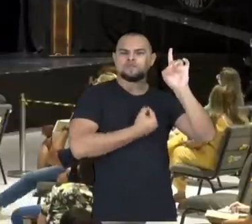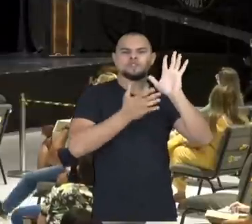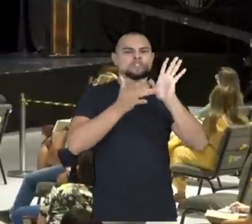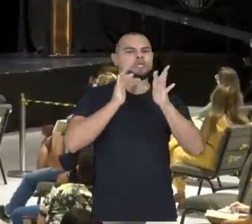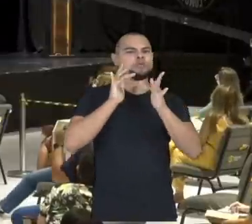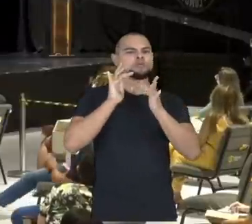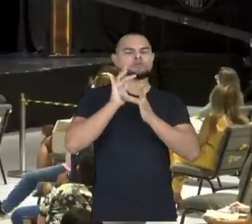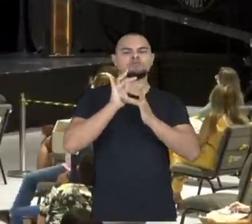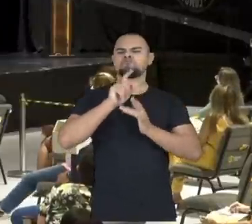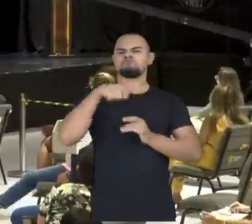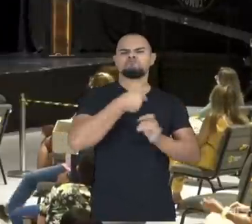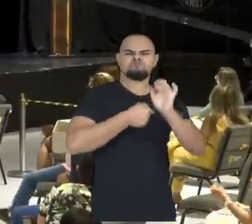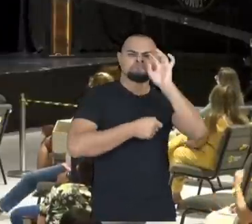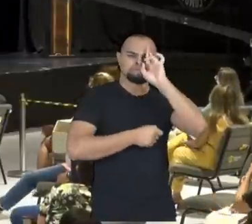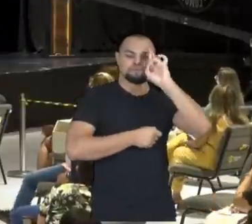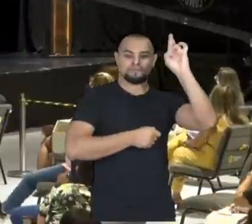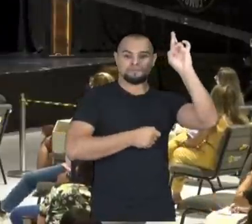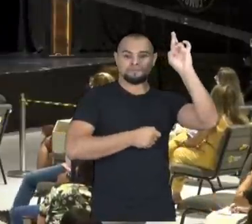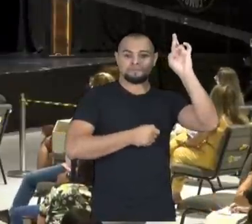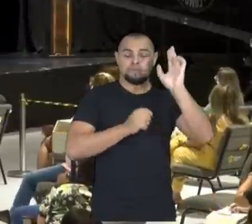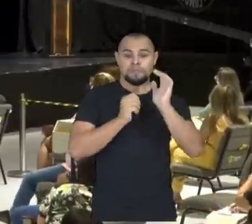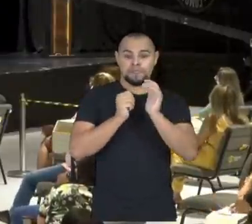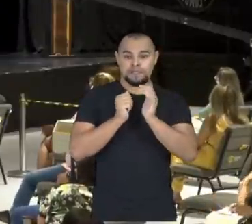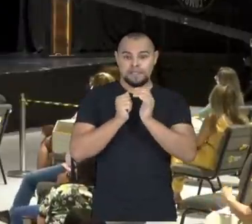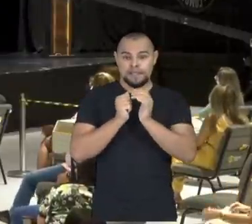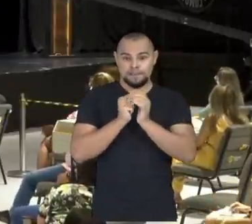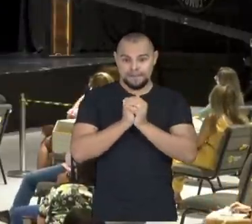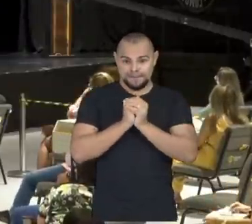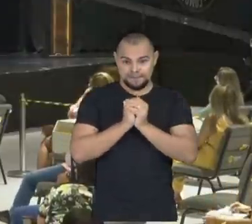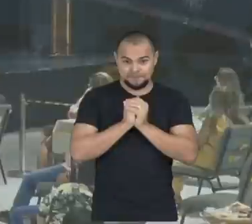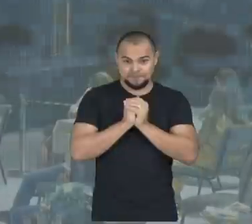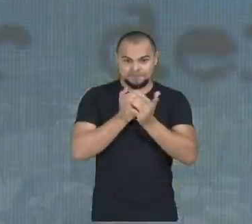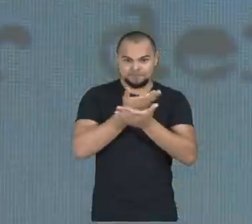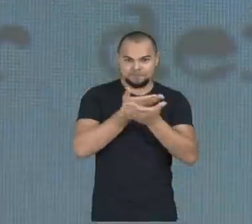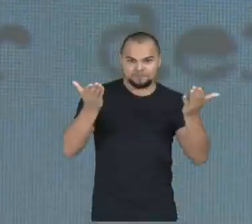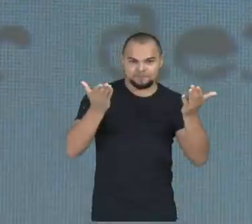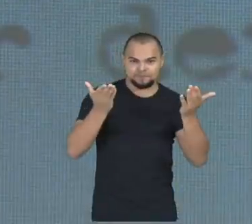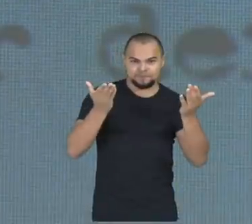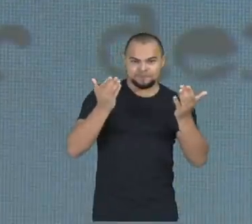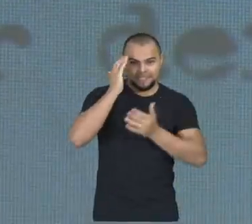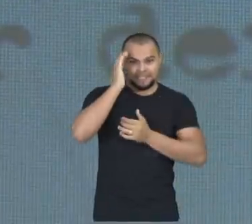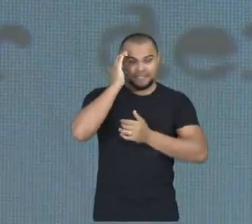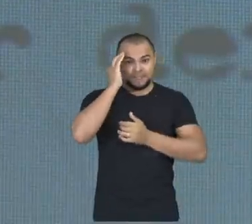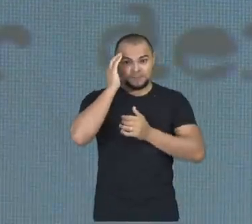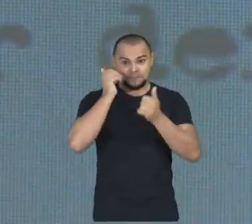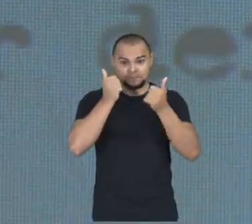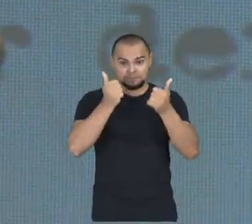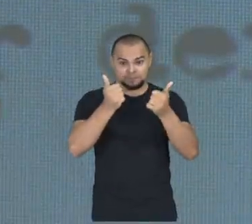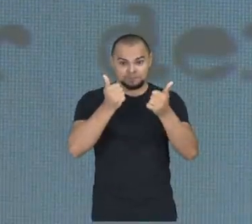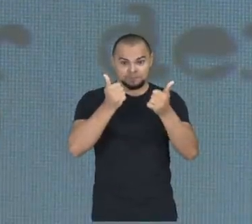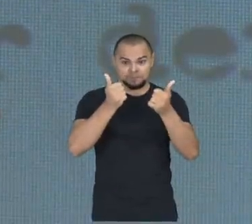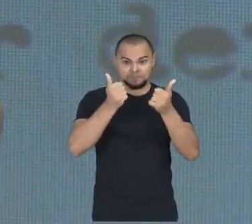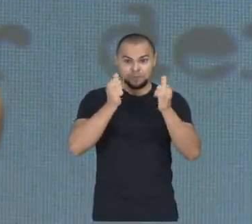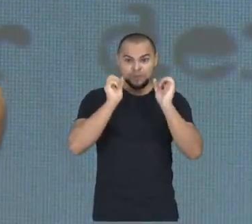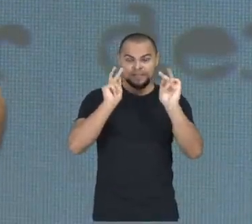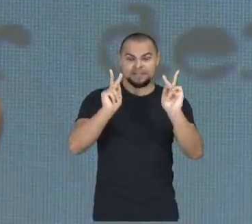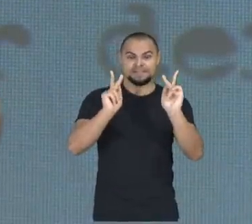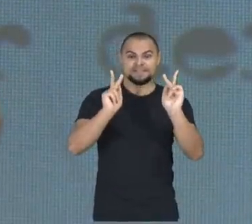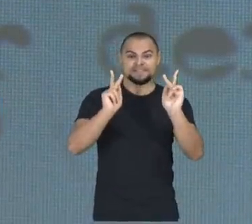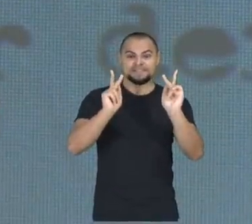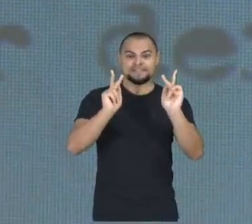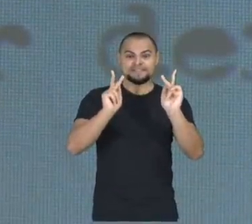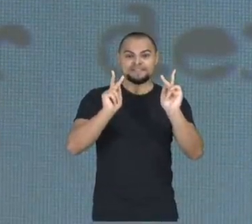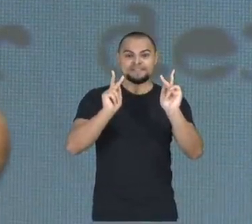Senhor. Amém, igreja? Vocês estão comigo? Bacana?